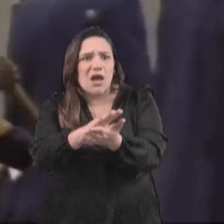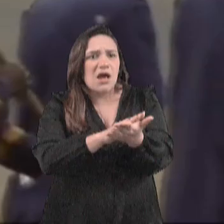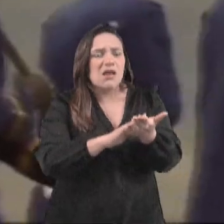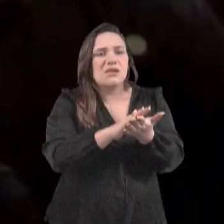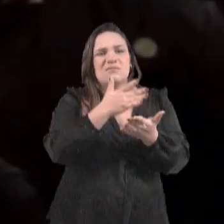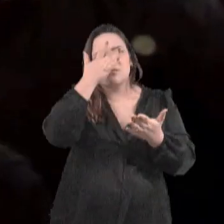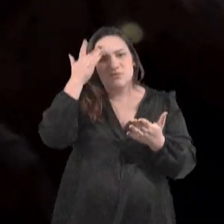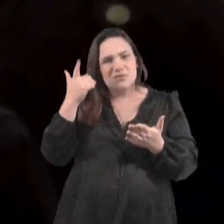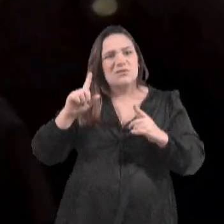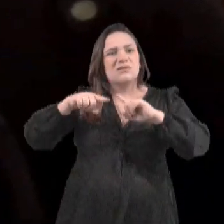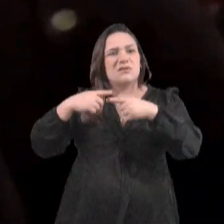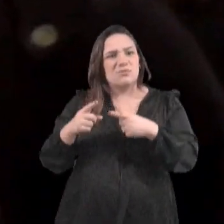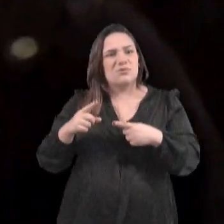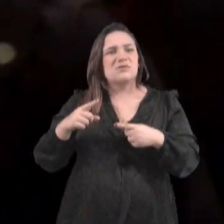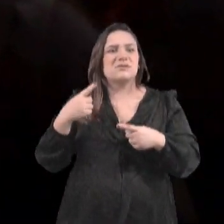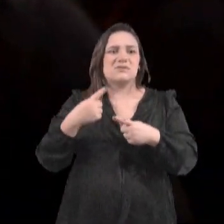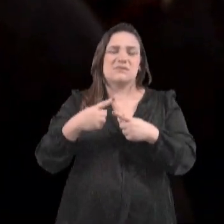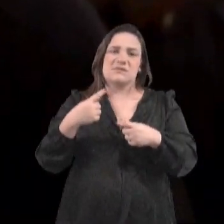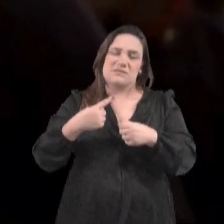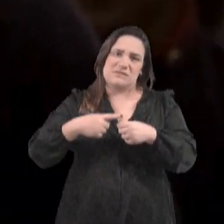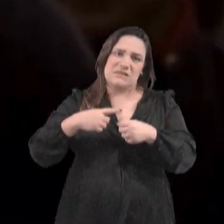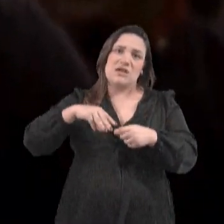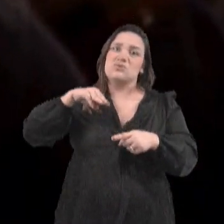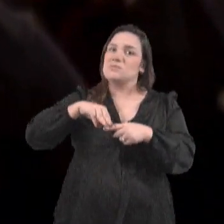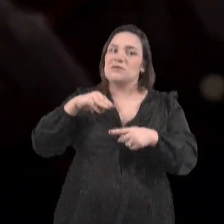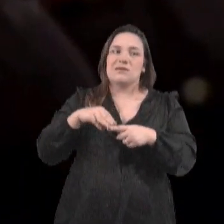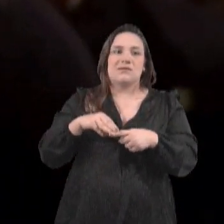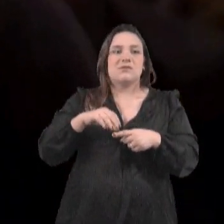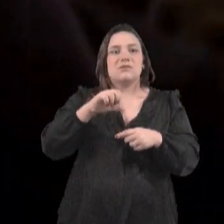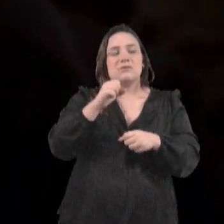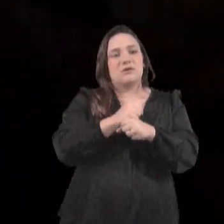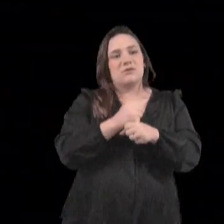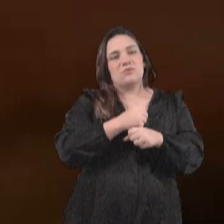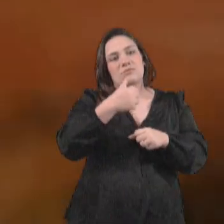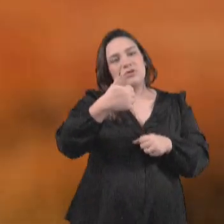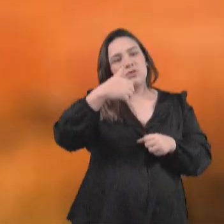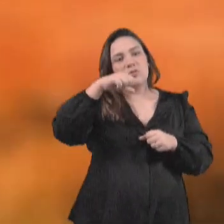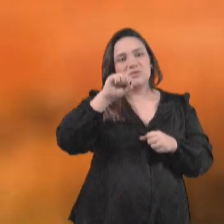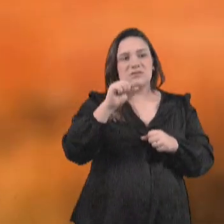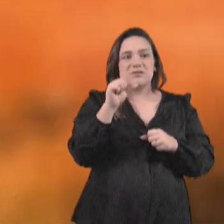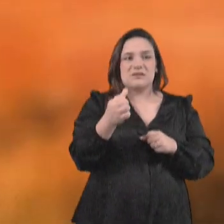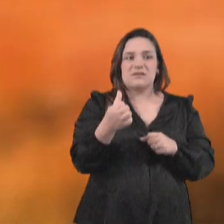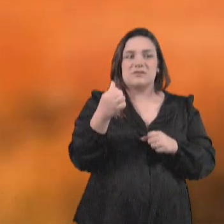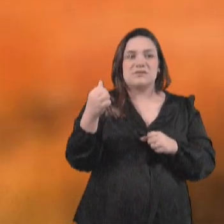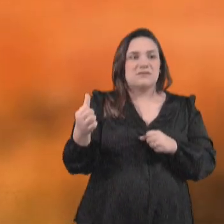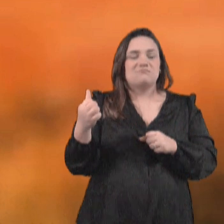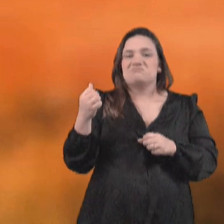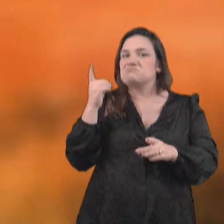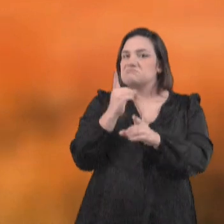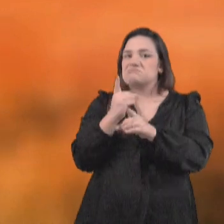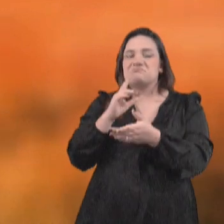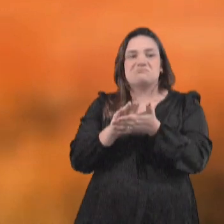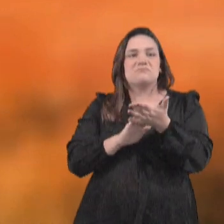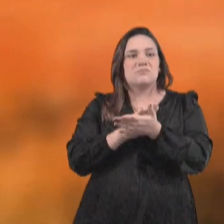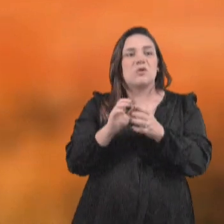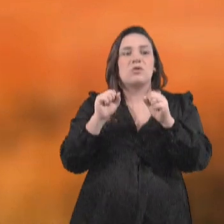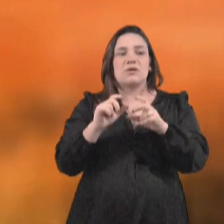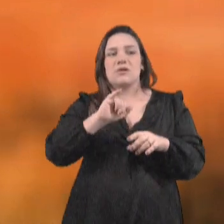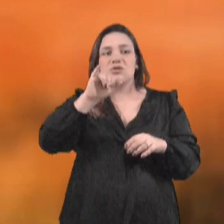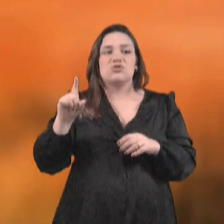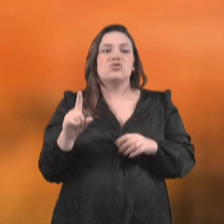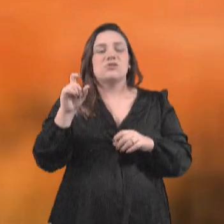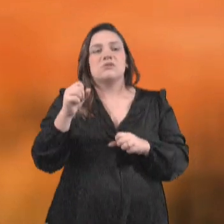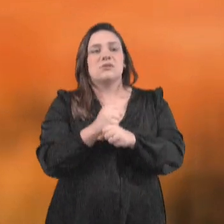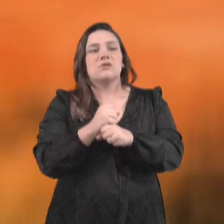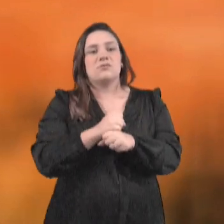repetiu ao alcançar em Miranda, em setembro de 1866. Em janeiro de 1867,